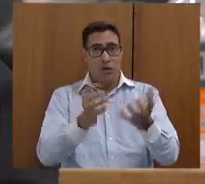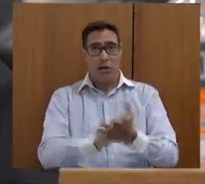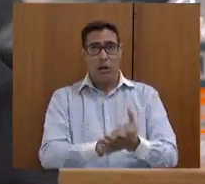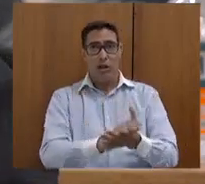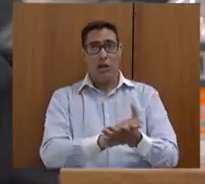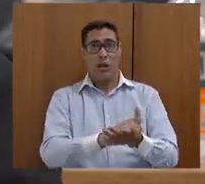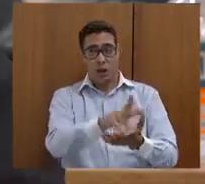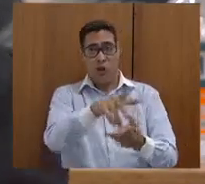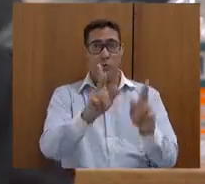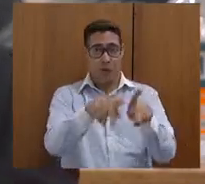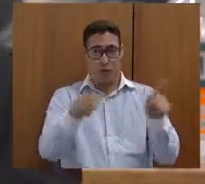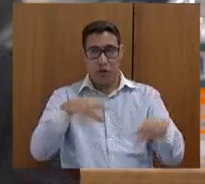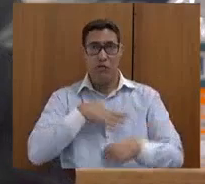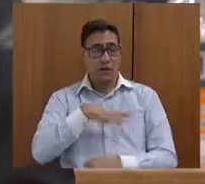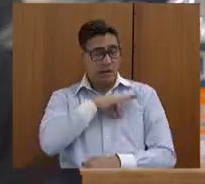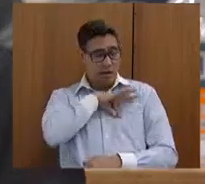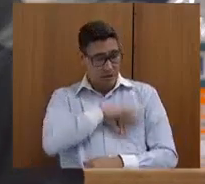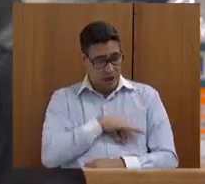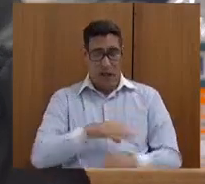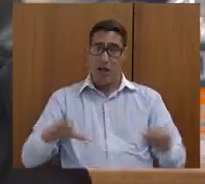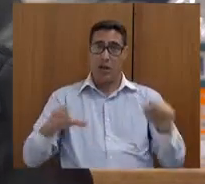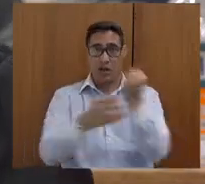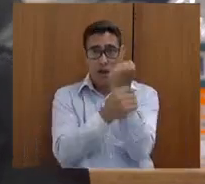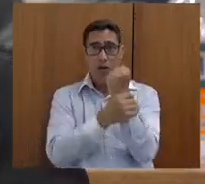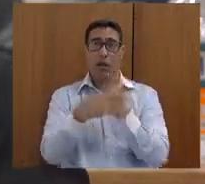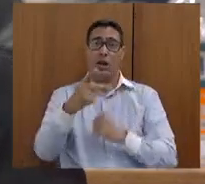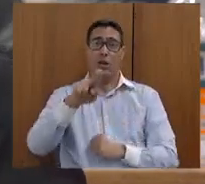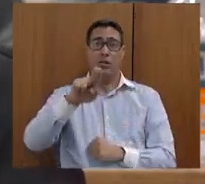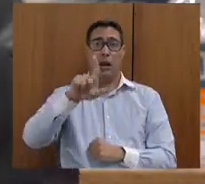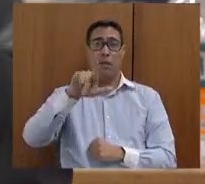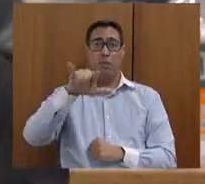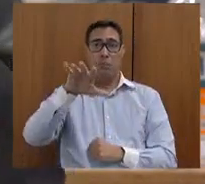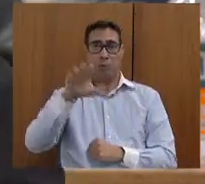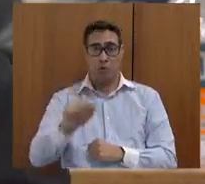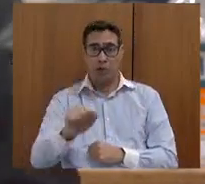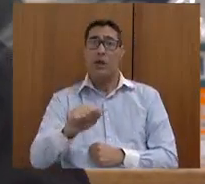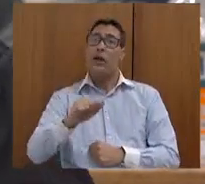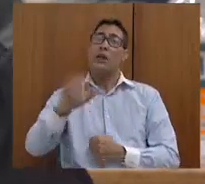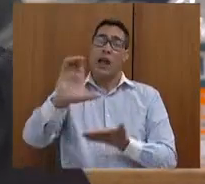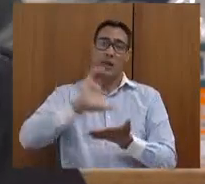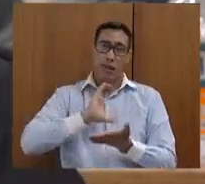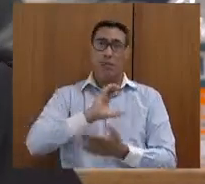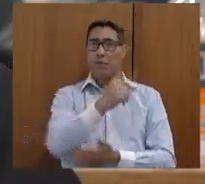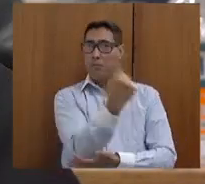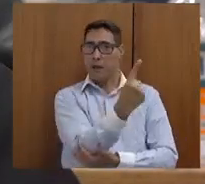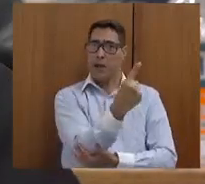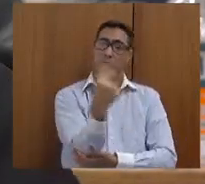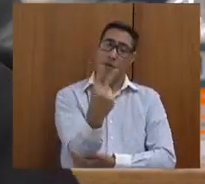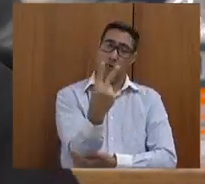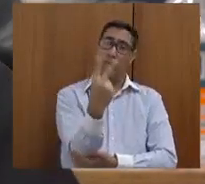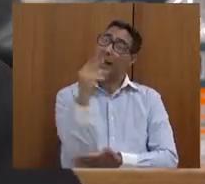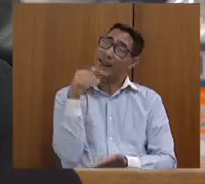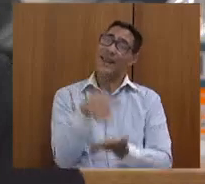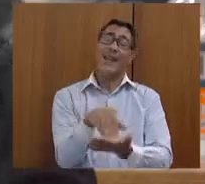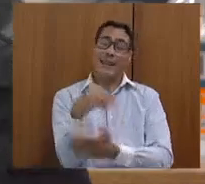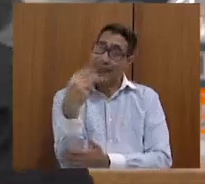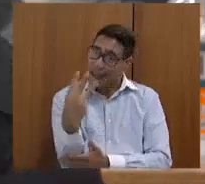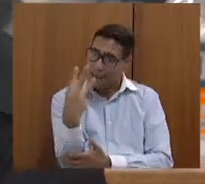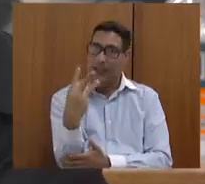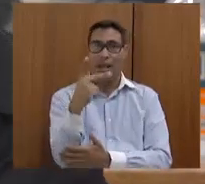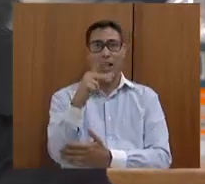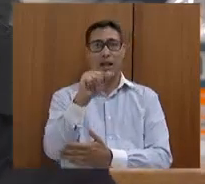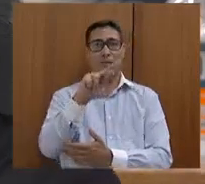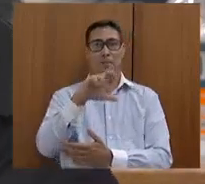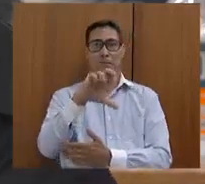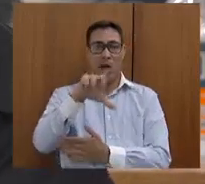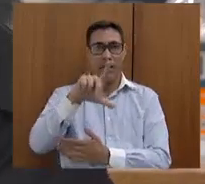Pública que recebeu a primeira segunda e até terceira parcela então